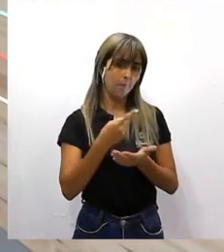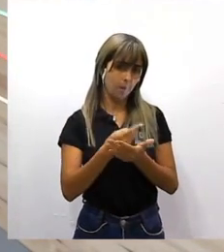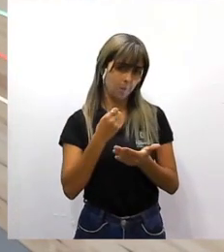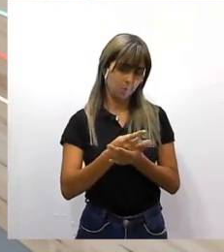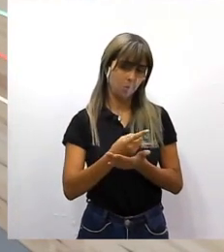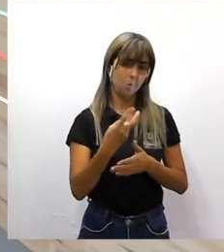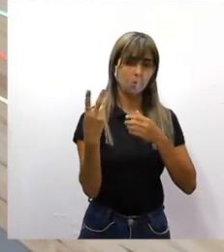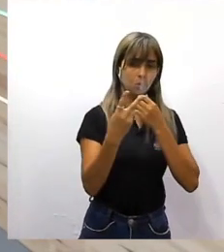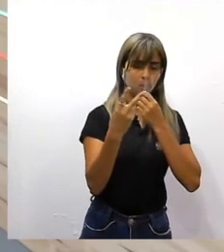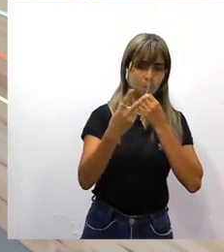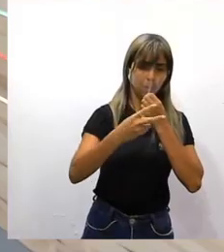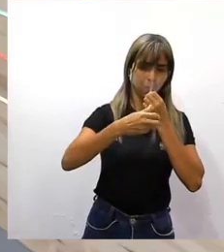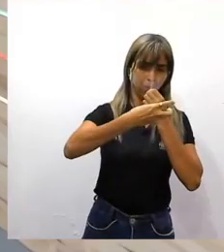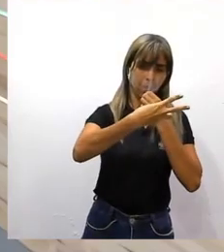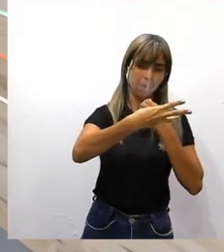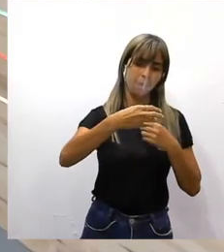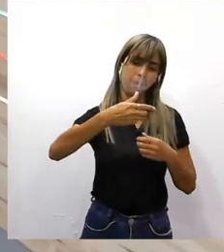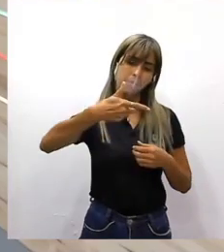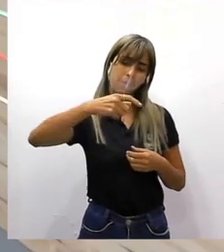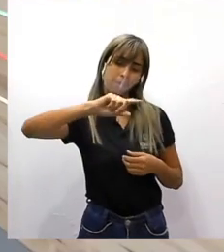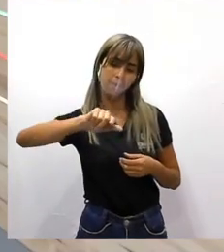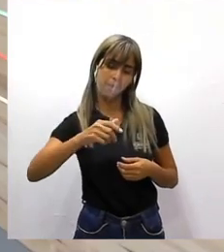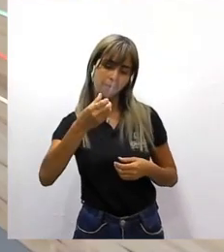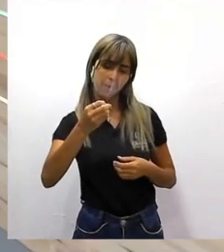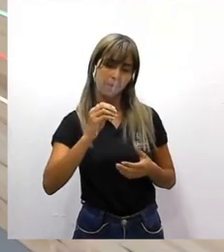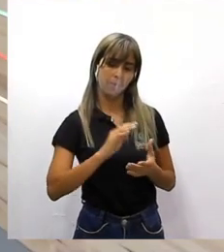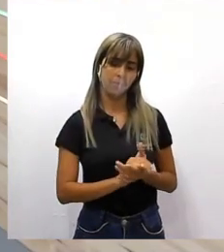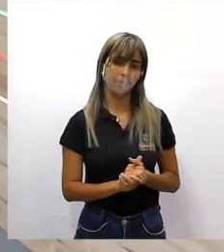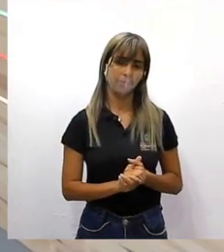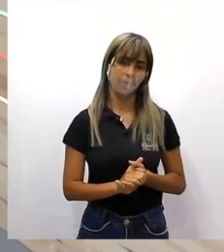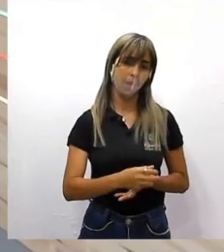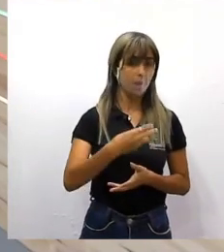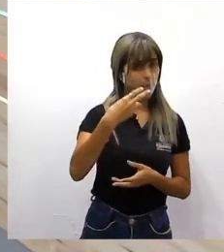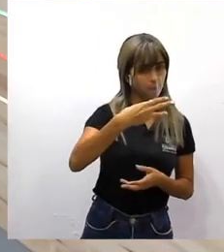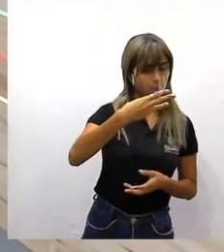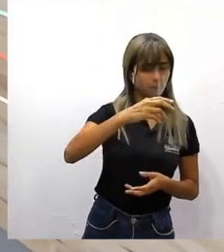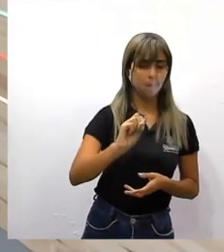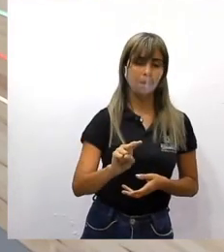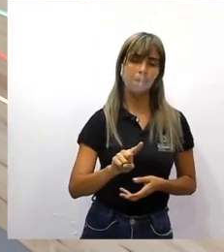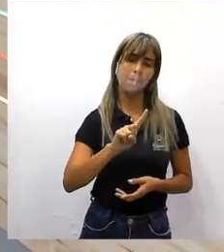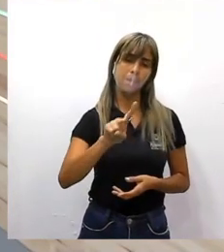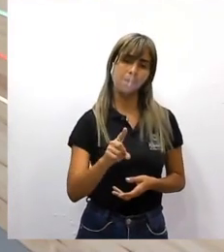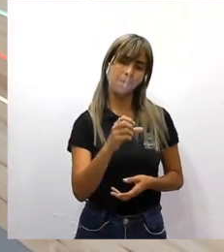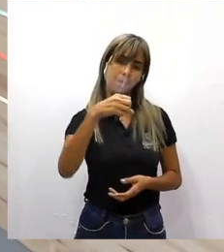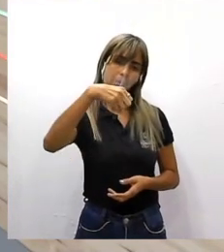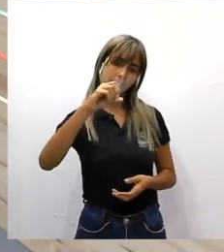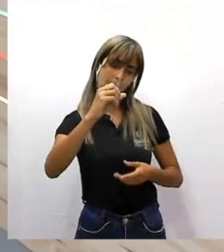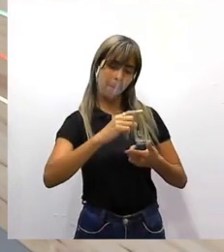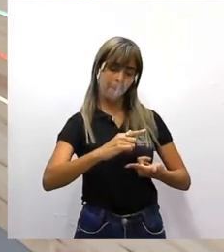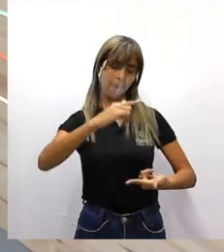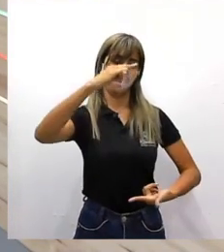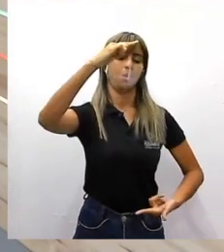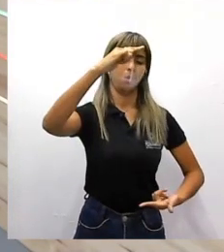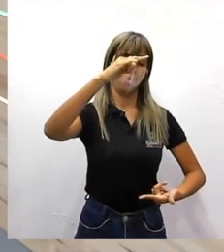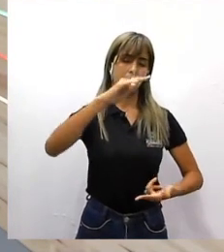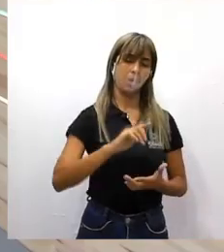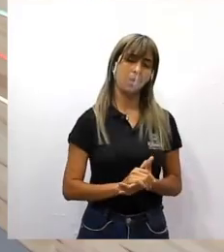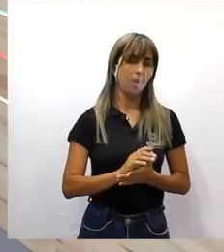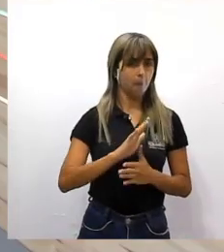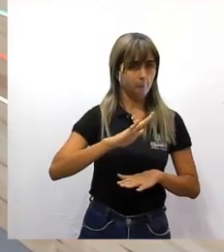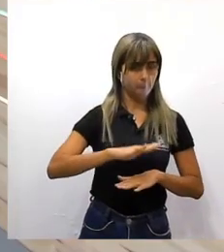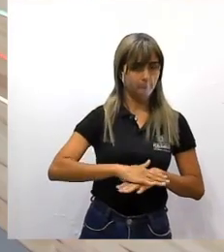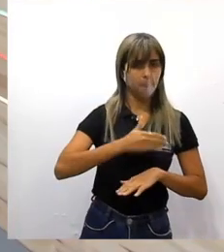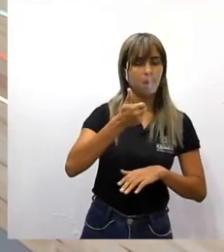de R$1,60, dá R$3,20. E R$3,60 ou R$3,90 é maior. Então, é melhor